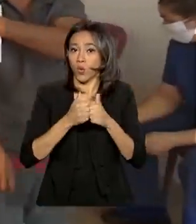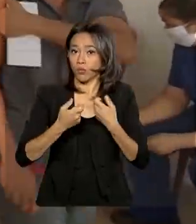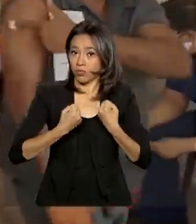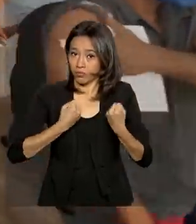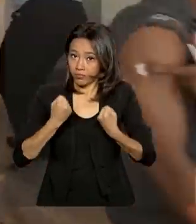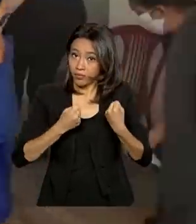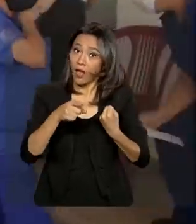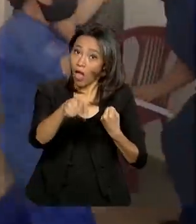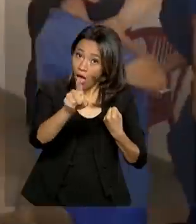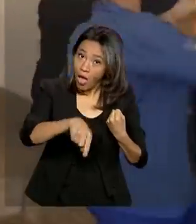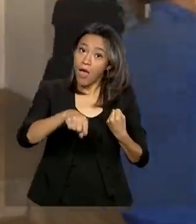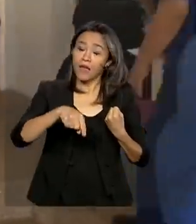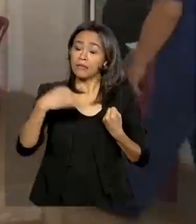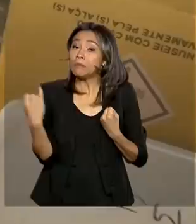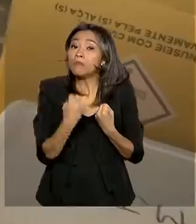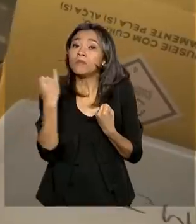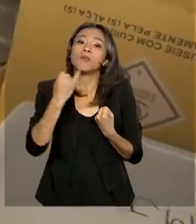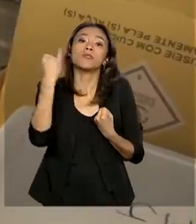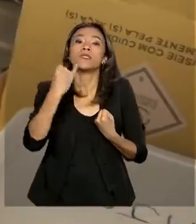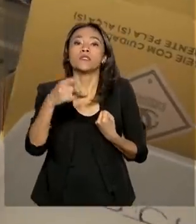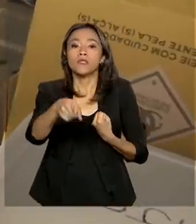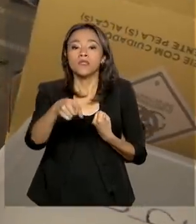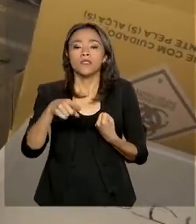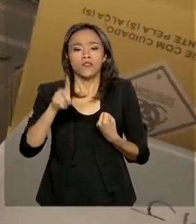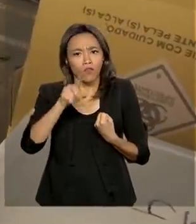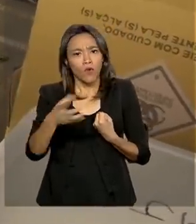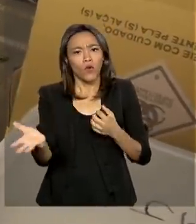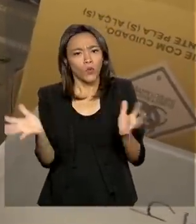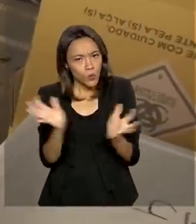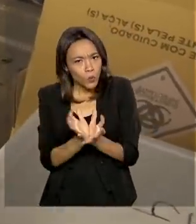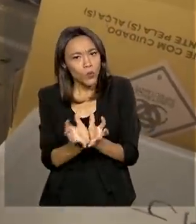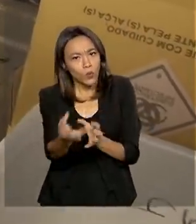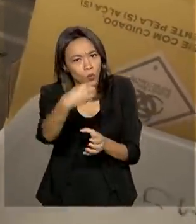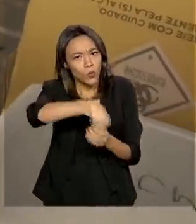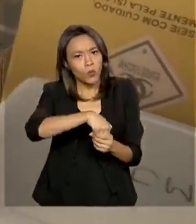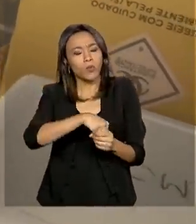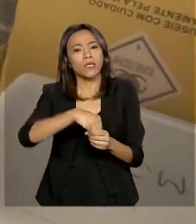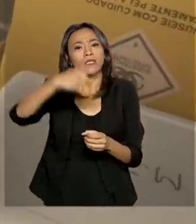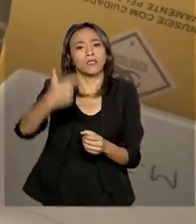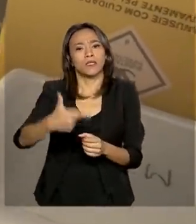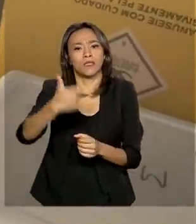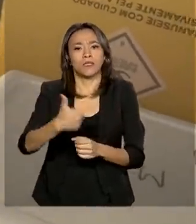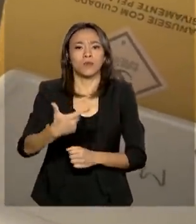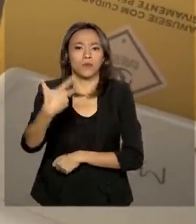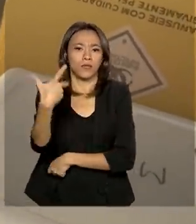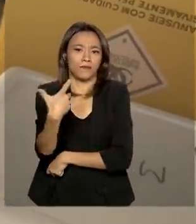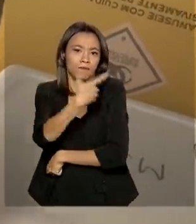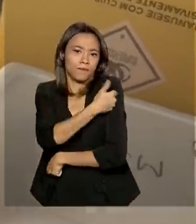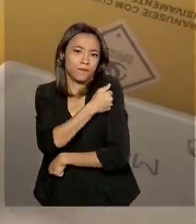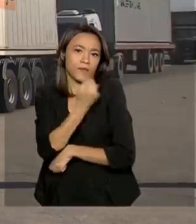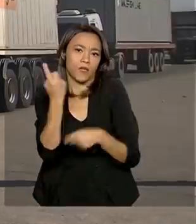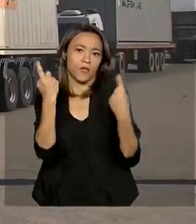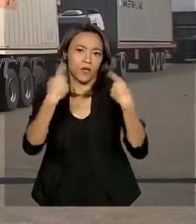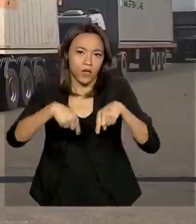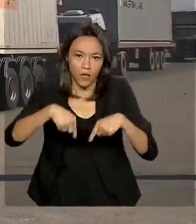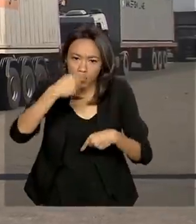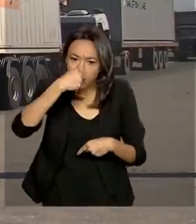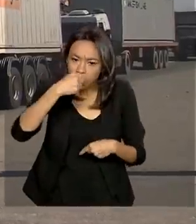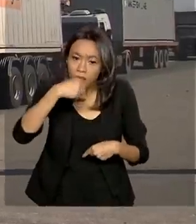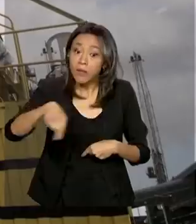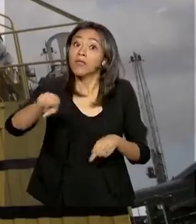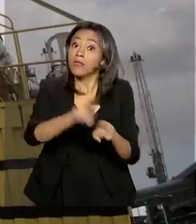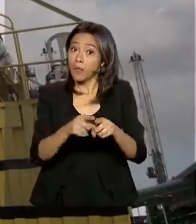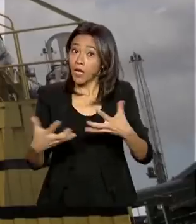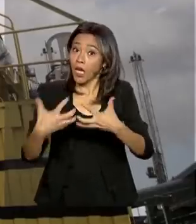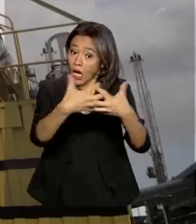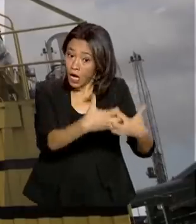considerados serviço essencial, foram incluídos nessa segunda etapa de vacinação contra a gripe. Caminhoneiros